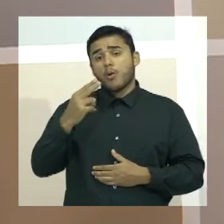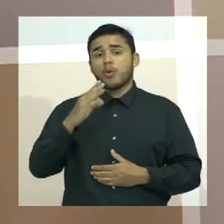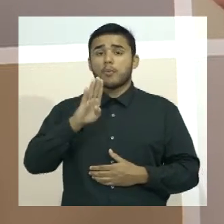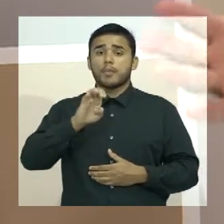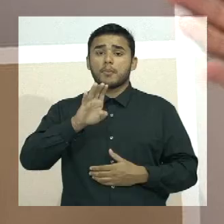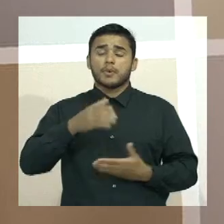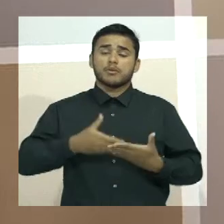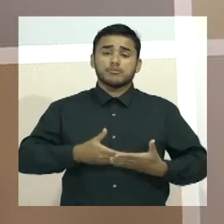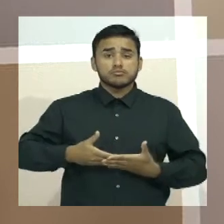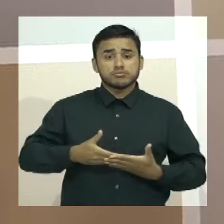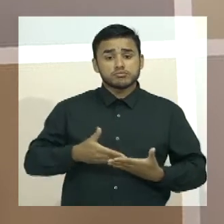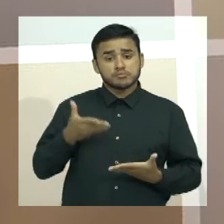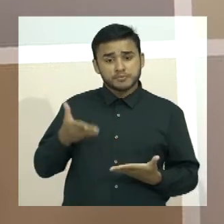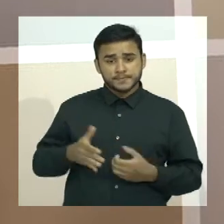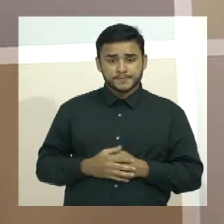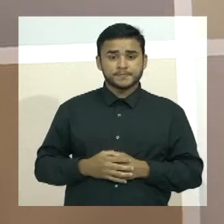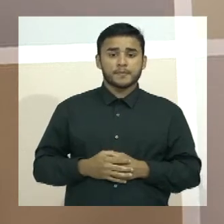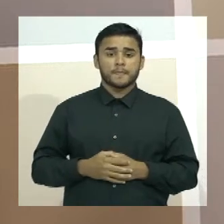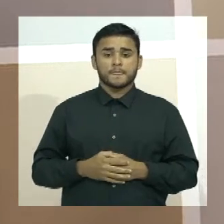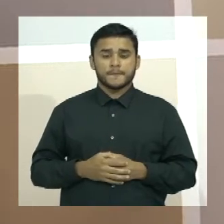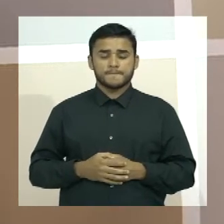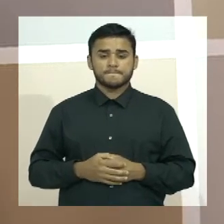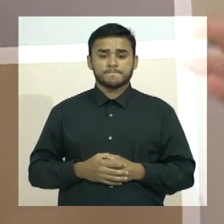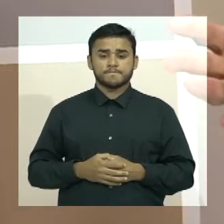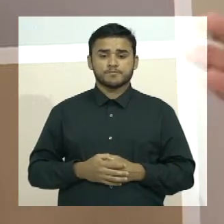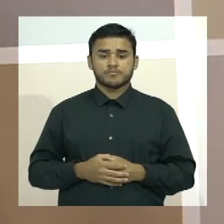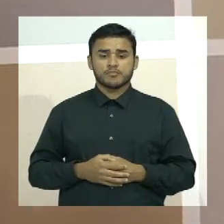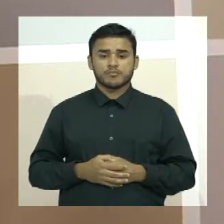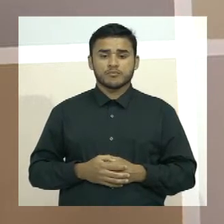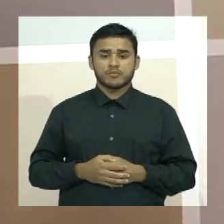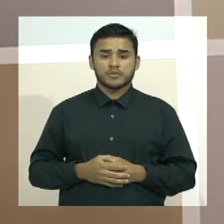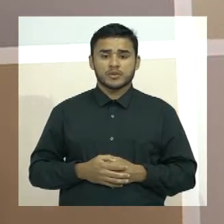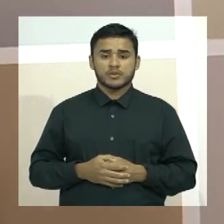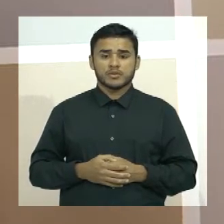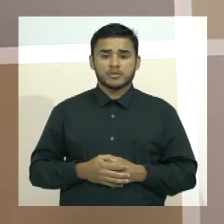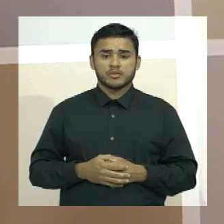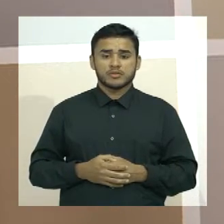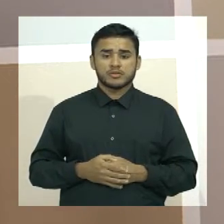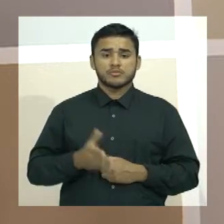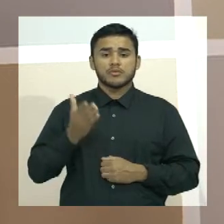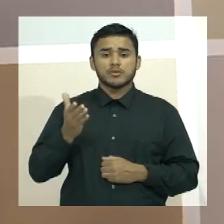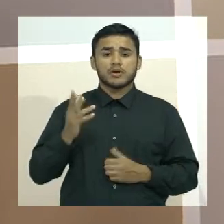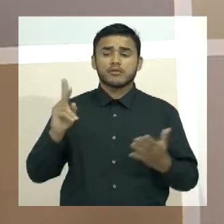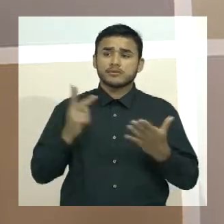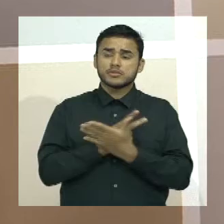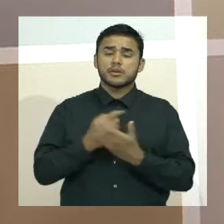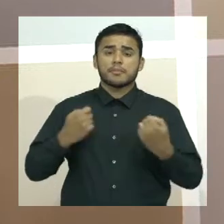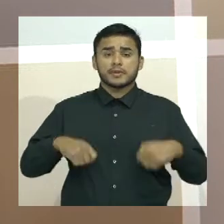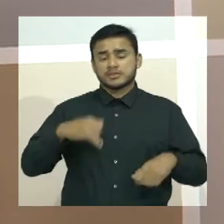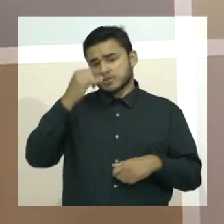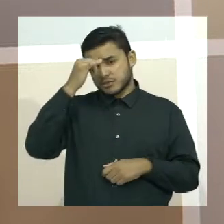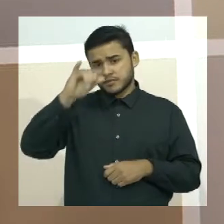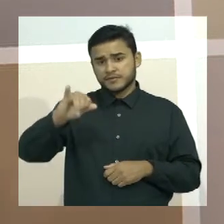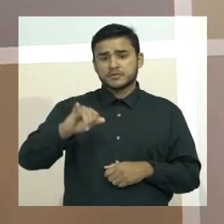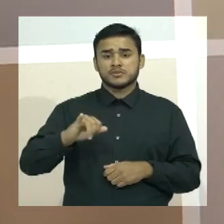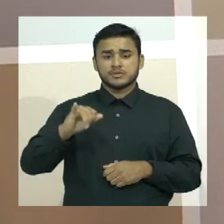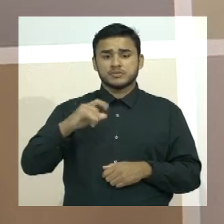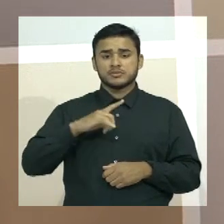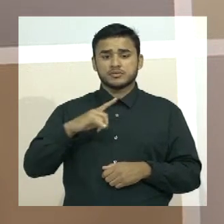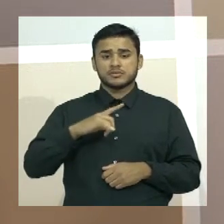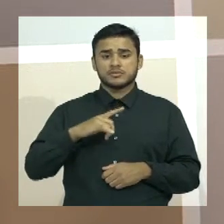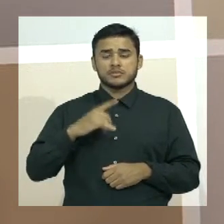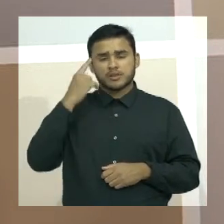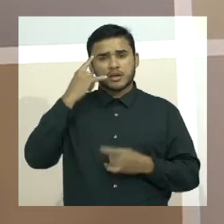falha. A gente considera a gestação na adolescência quando falha mesmo aquela prevenção primária, quando não deu certo aqueles